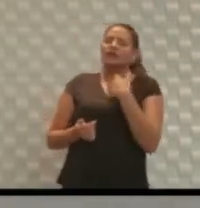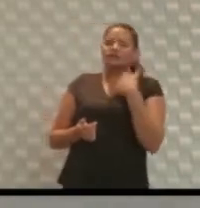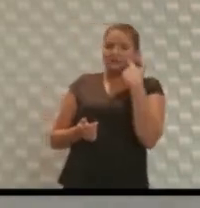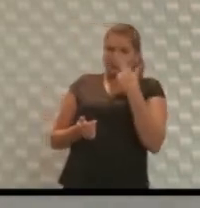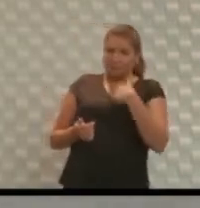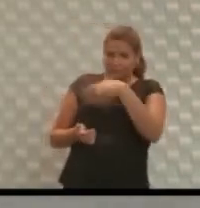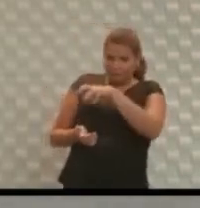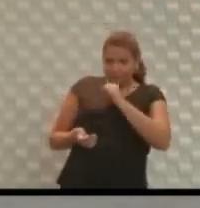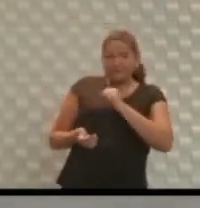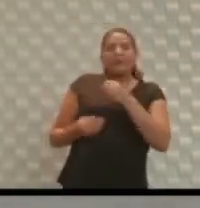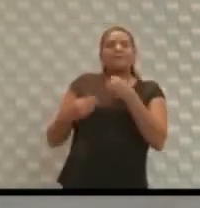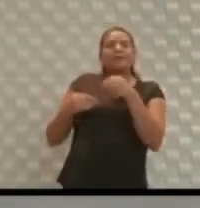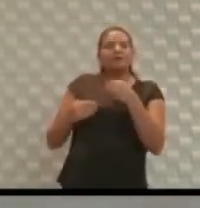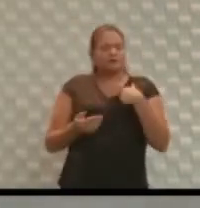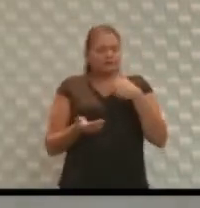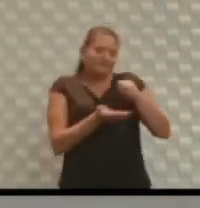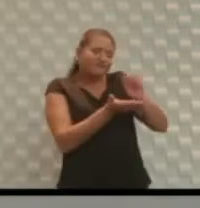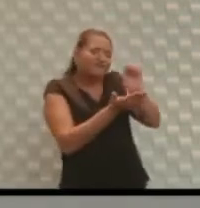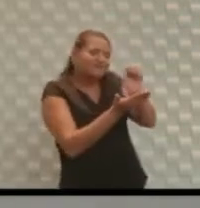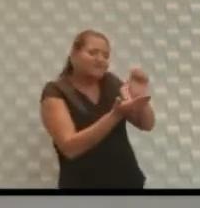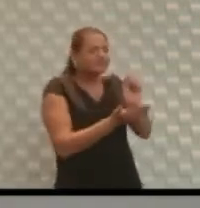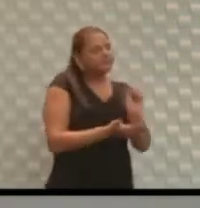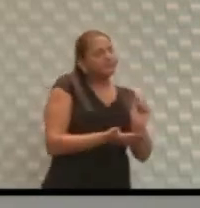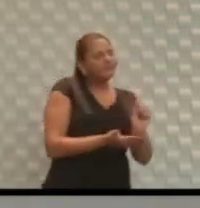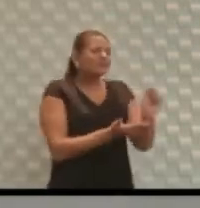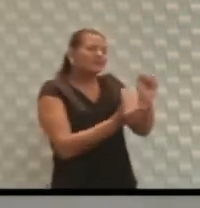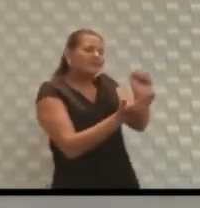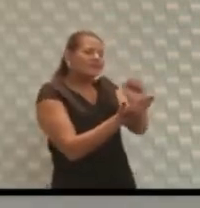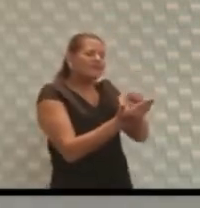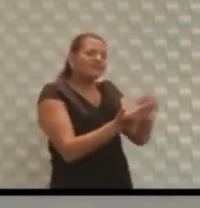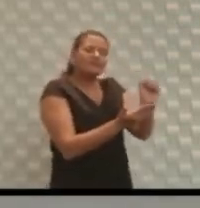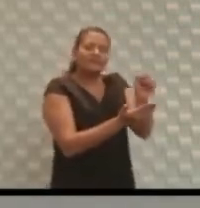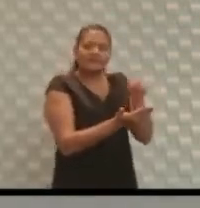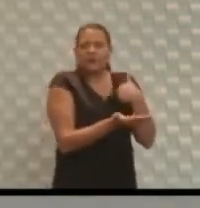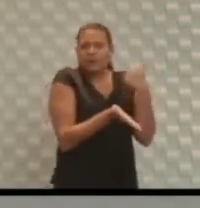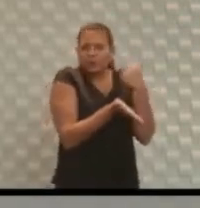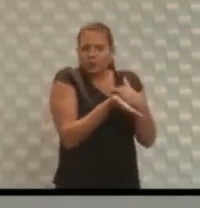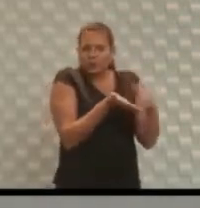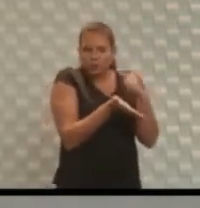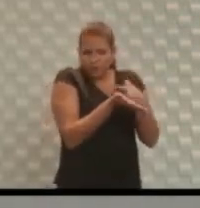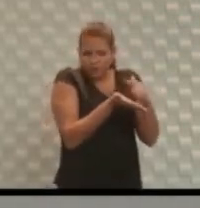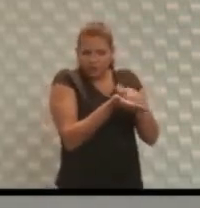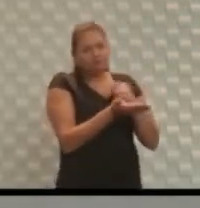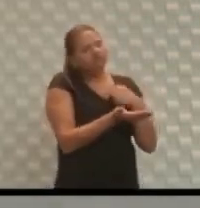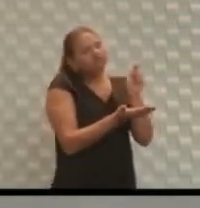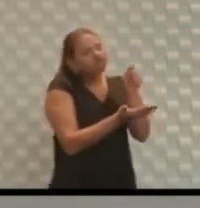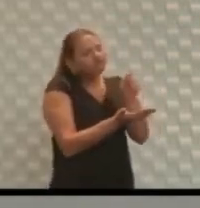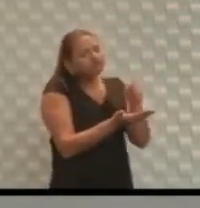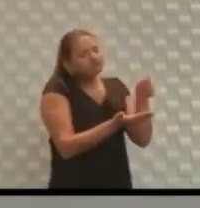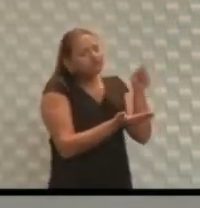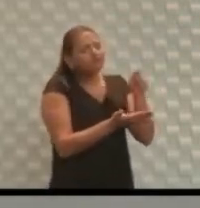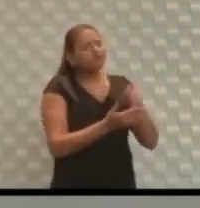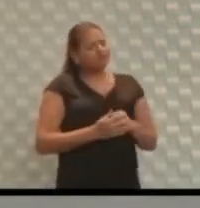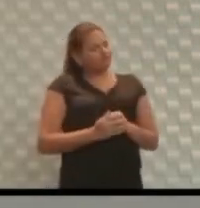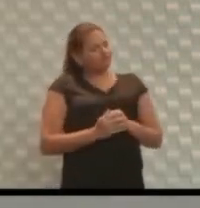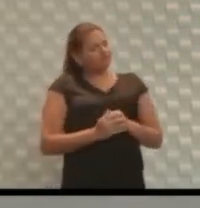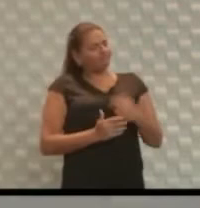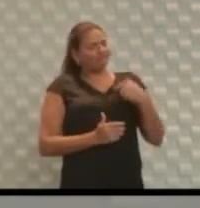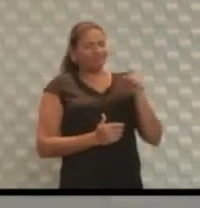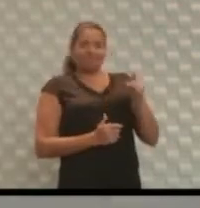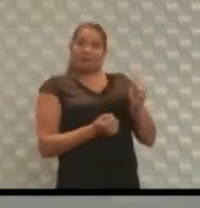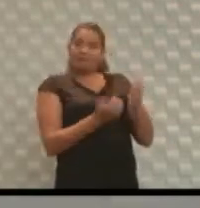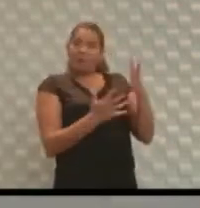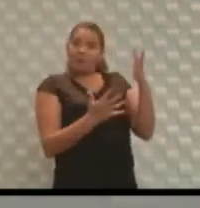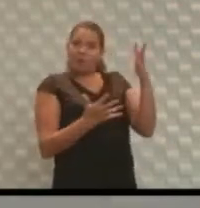da igreja. Era em outro lugar, mas eu sempre faço isso. Aí eu fui lá limpar, nossa, saiu aquela sujeira,